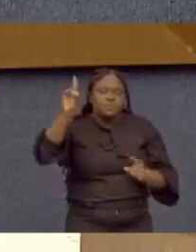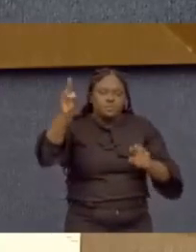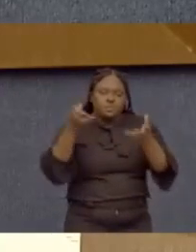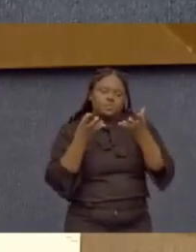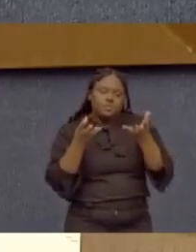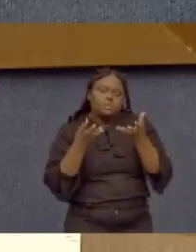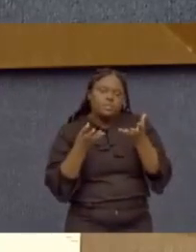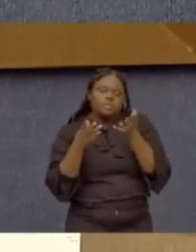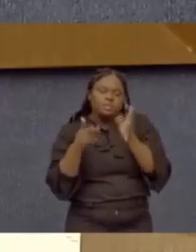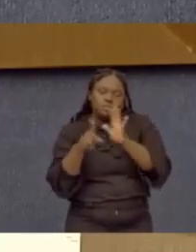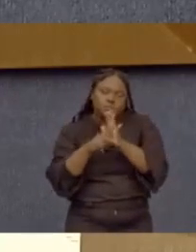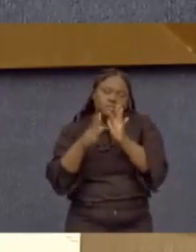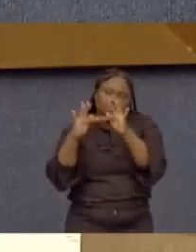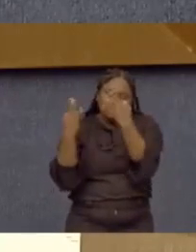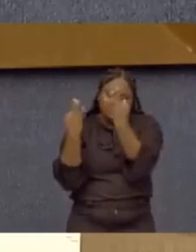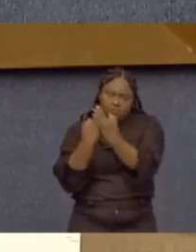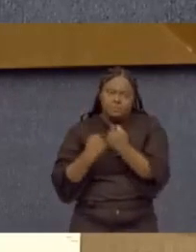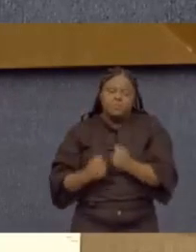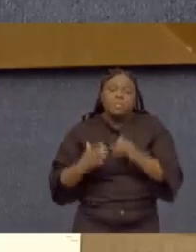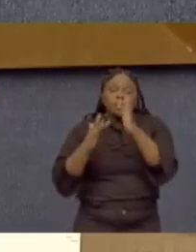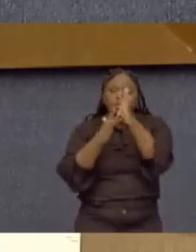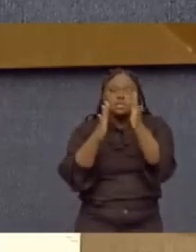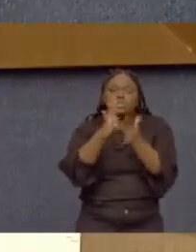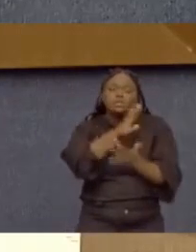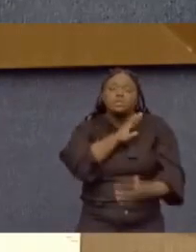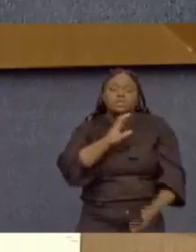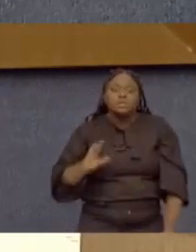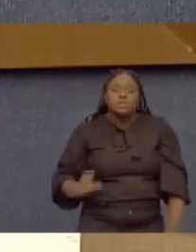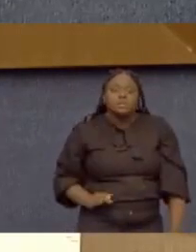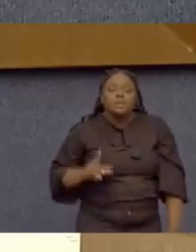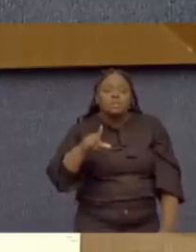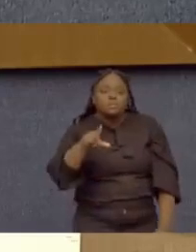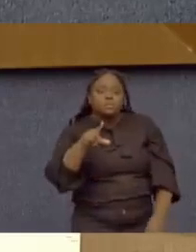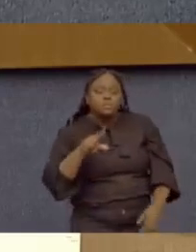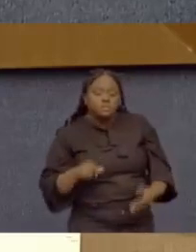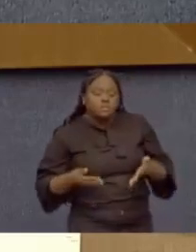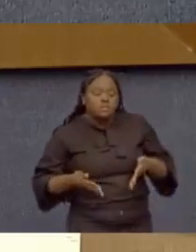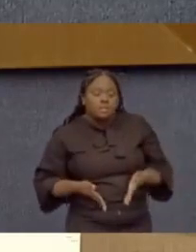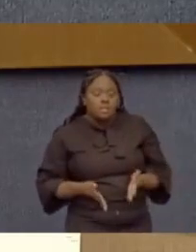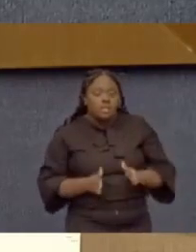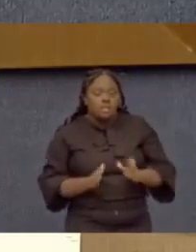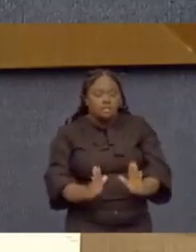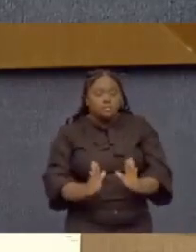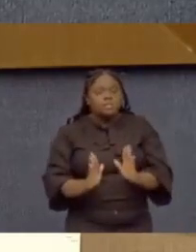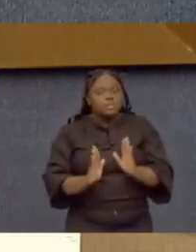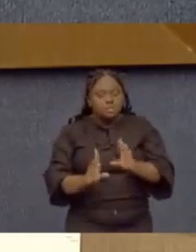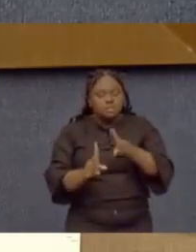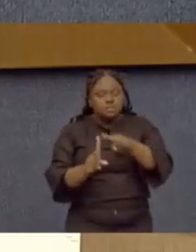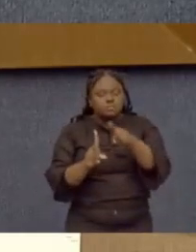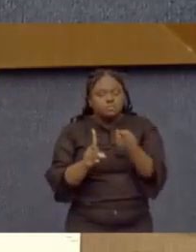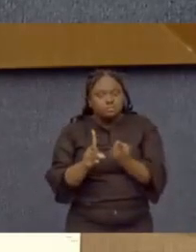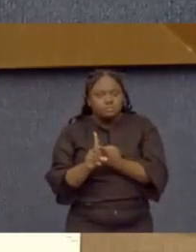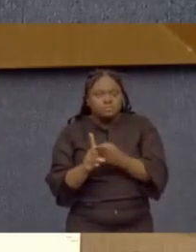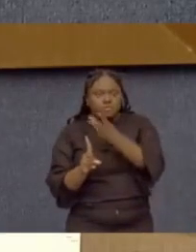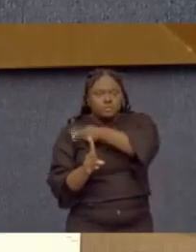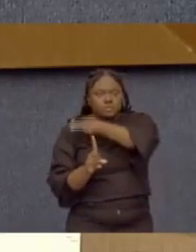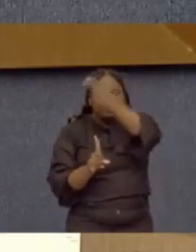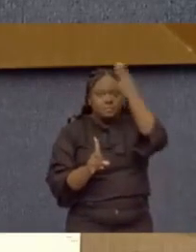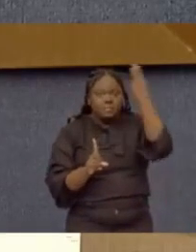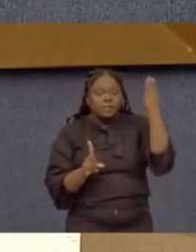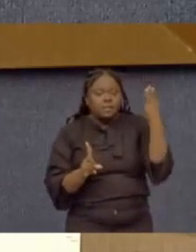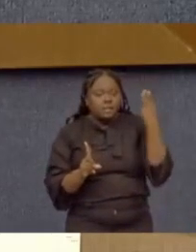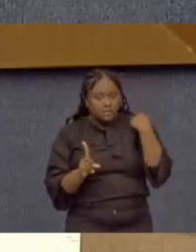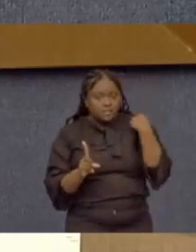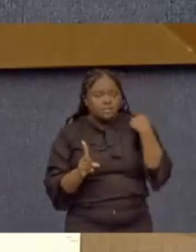uma para si. Nosso Senhor Jesus Cristo escolheu nascer do seio puríssimo da Santíssima e Imaculada Virgem Maria